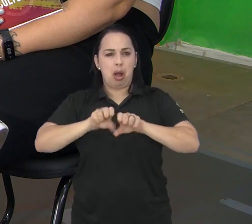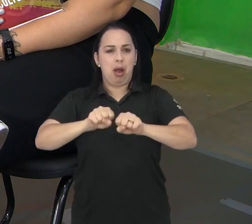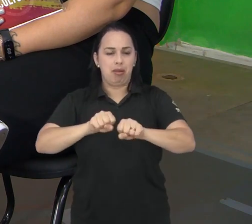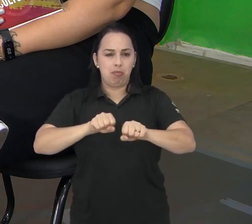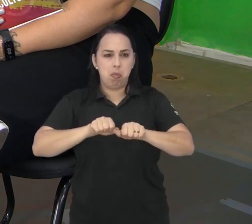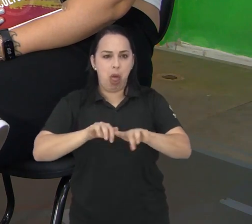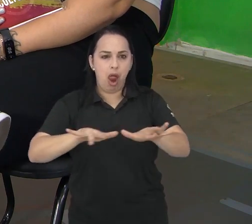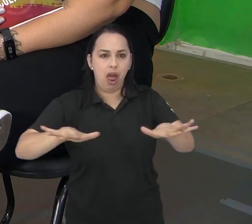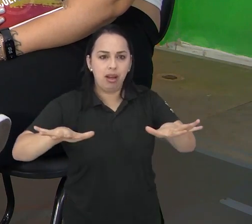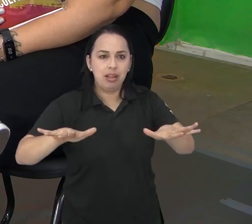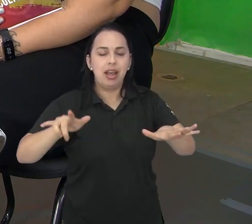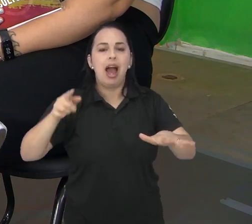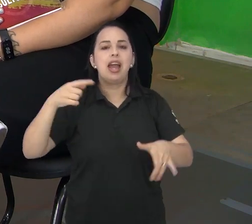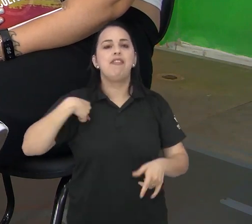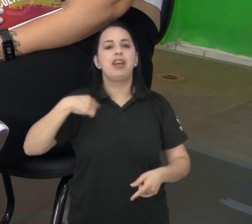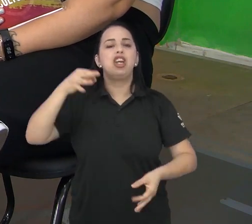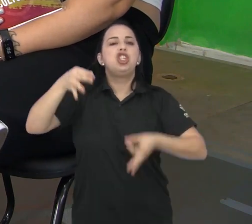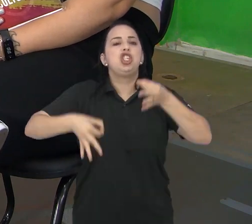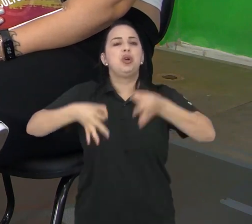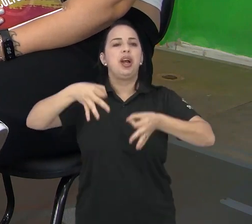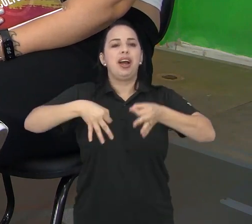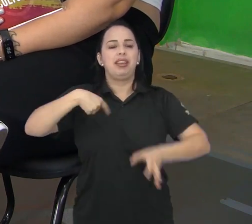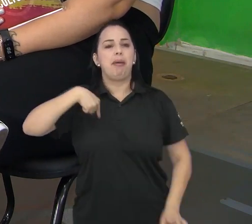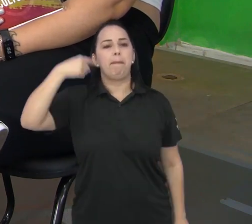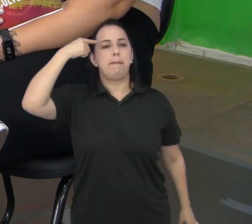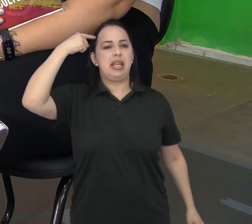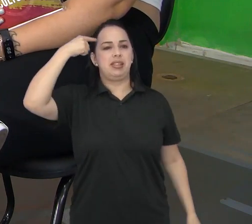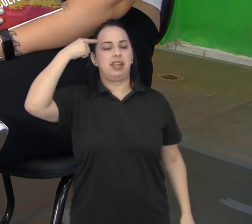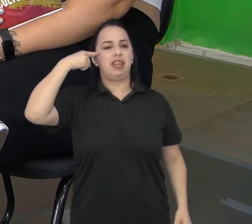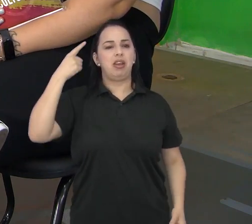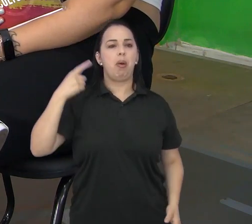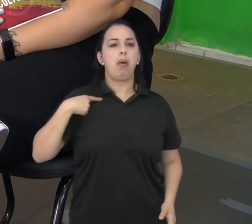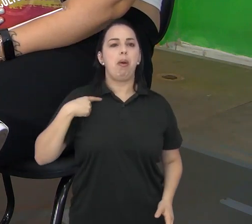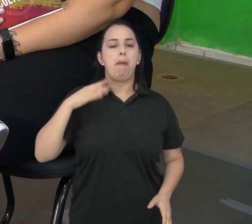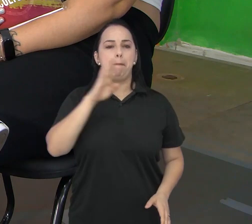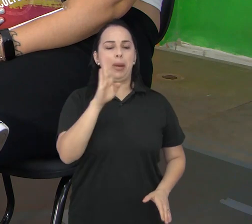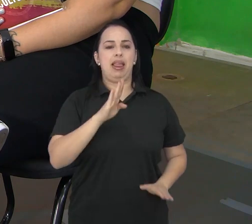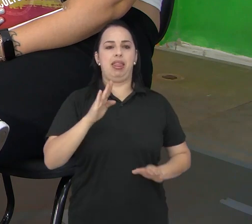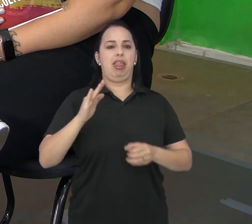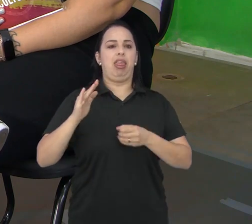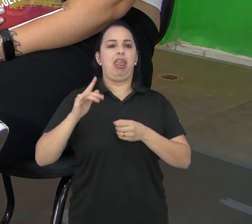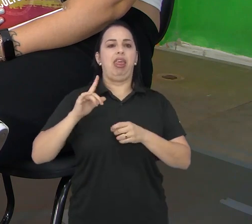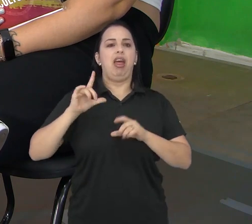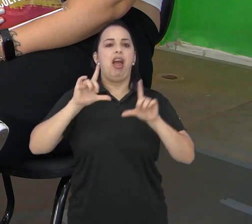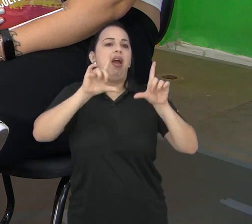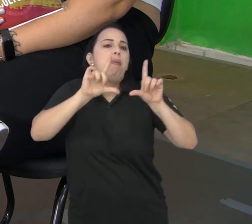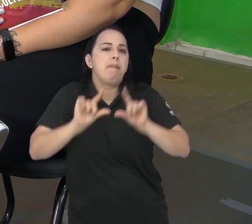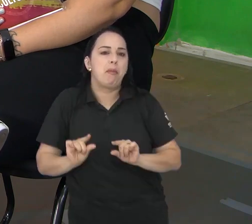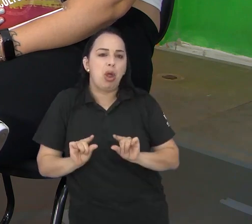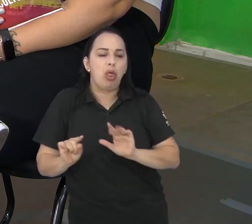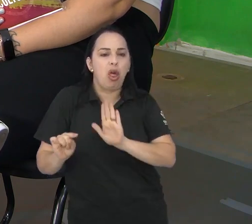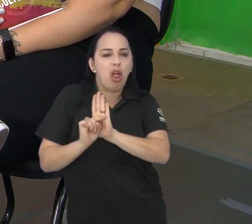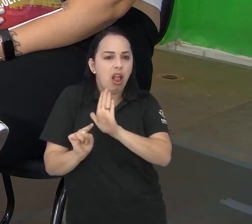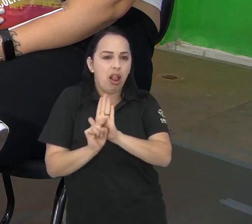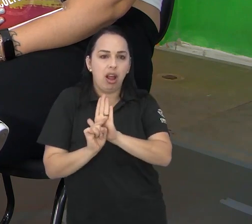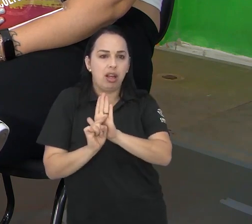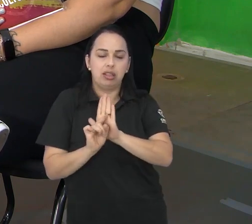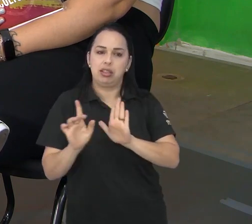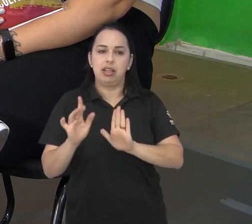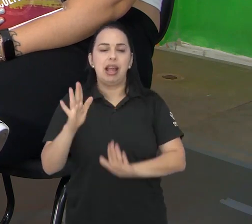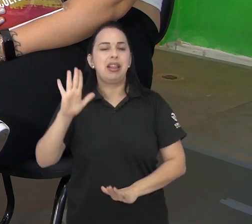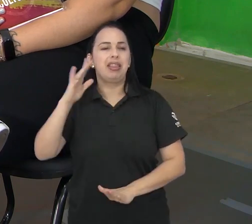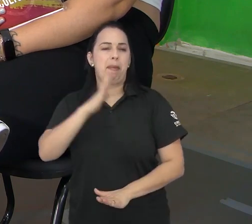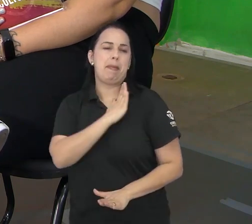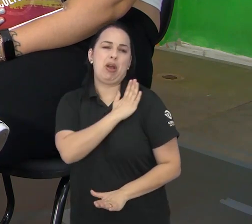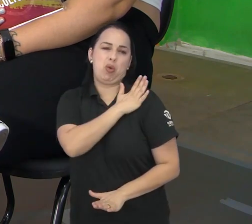subjugam a gente que reside em países periféricos ou países subdesenvolvidos, né? Tem às vezes